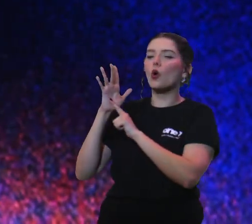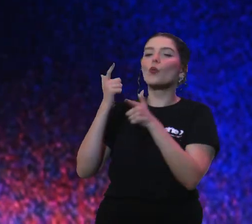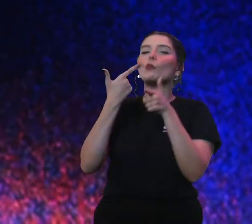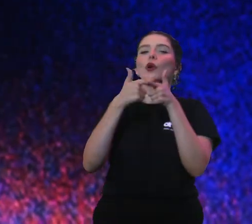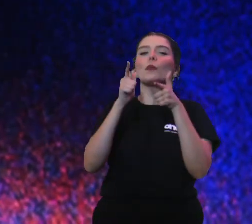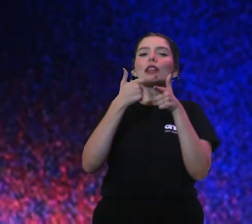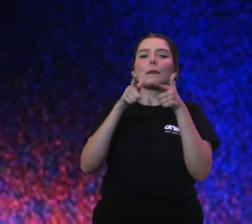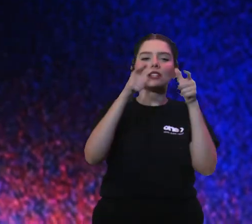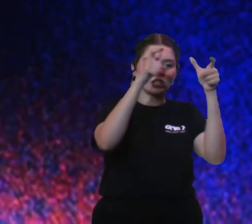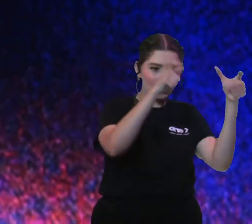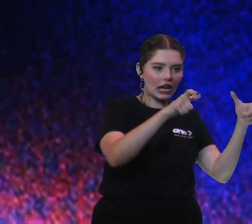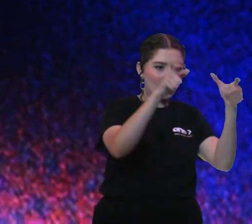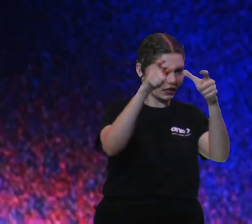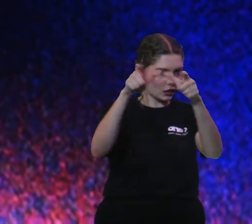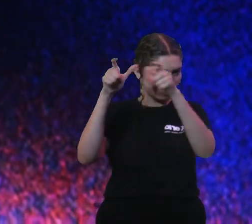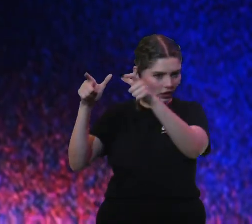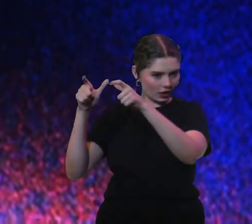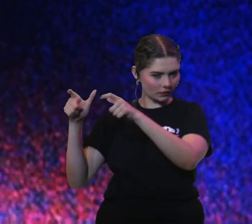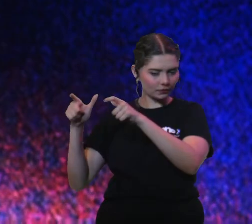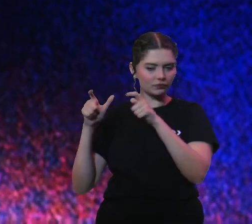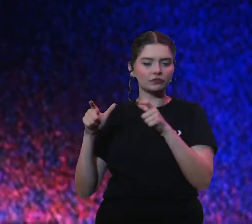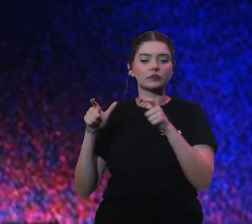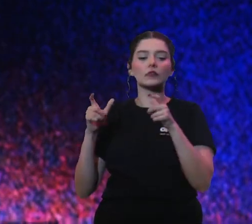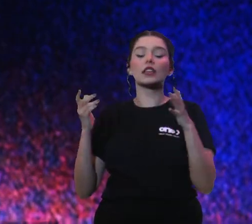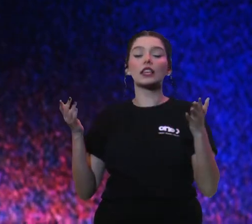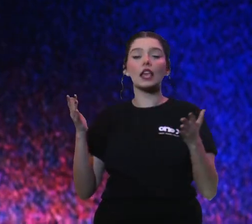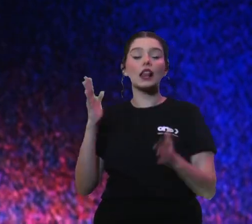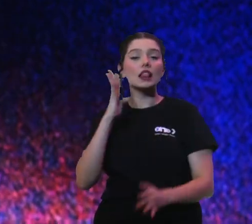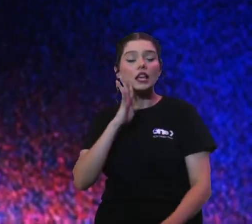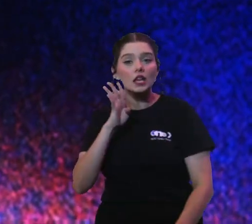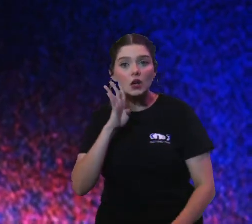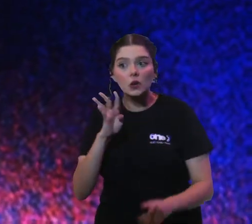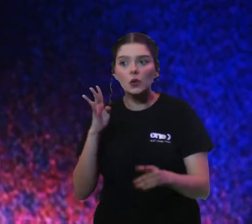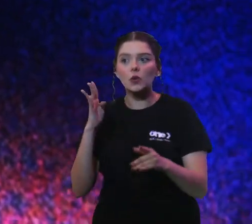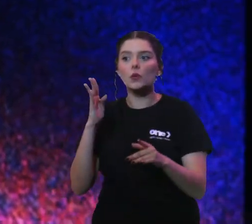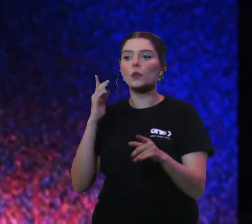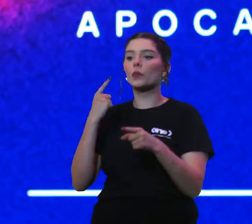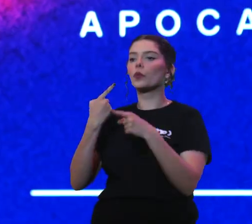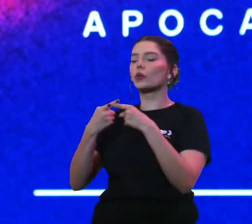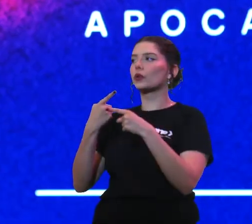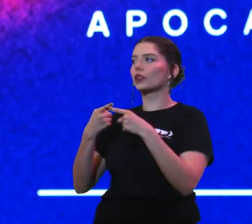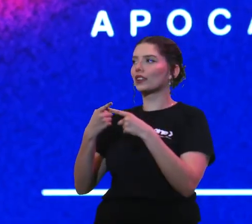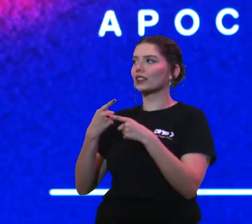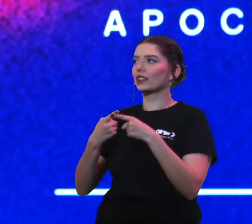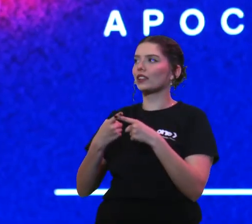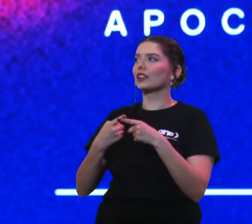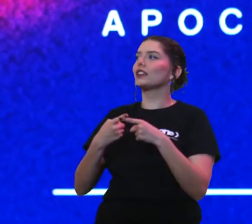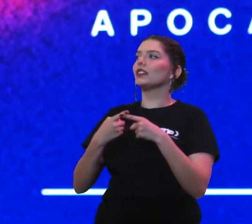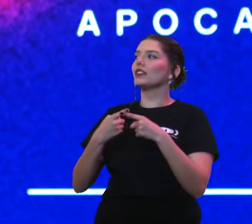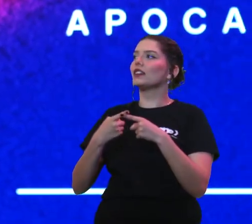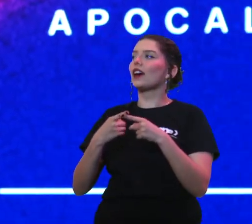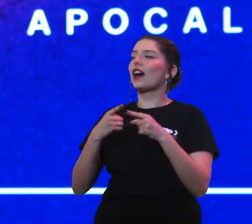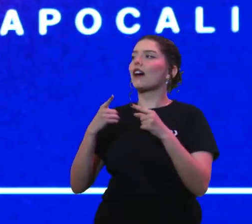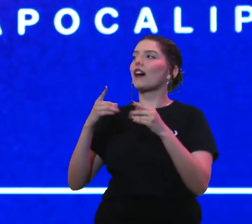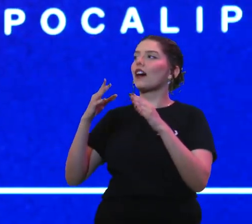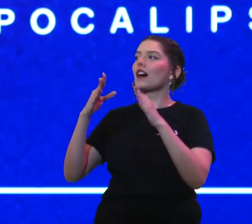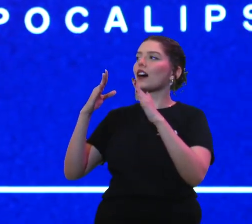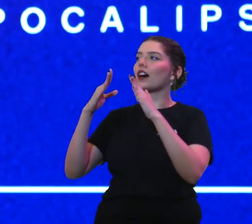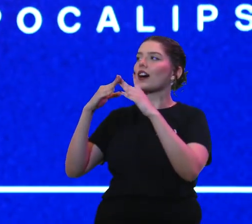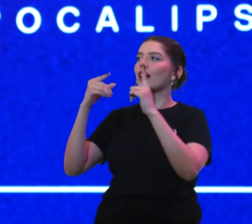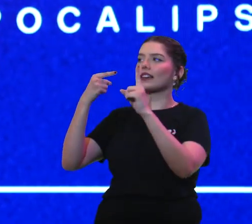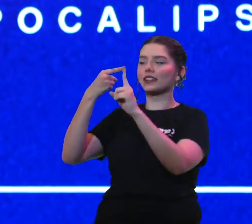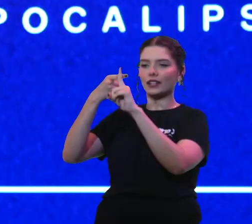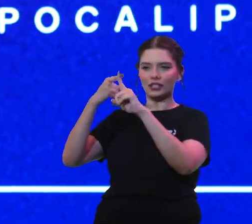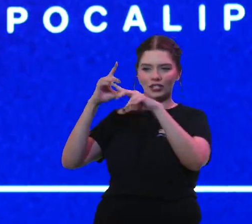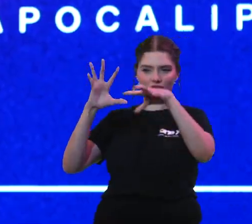maneira diferente. E é tão interessante porque, no caso aqui da igreja de Laodiceia, o que ele vai falar com relação a